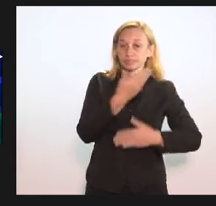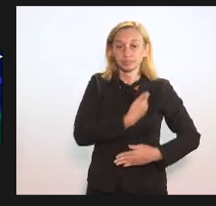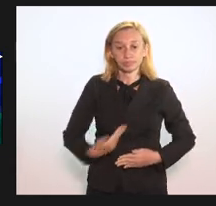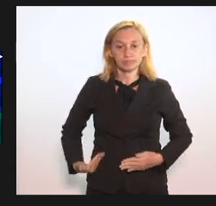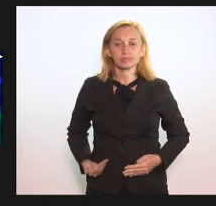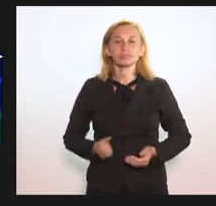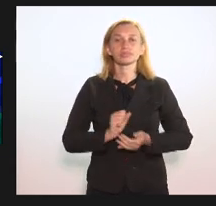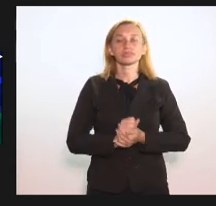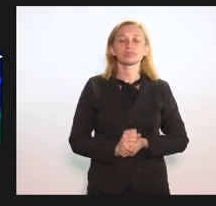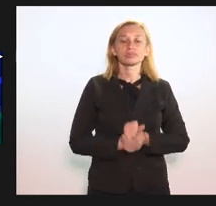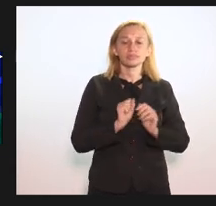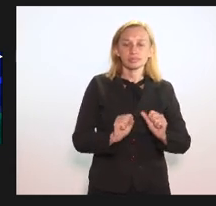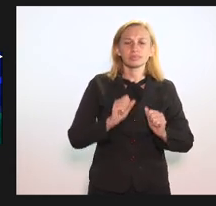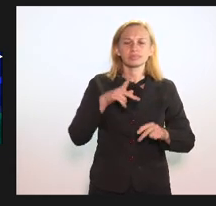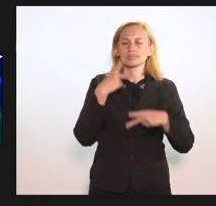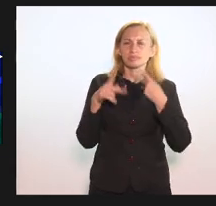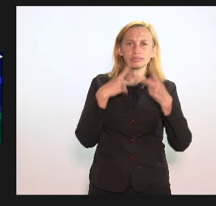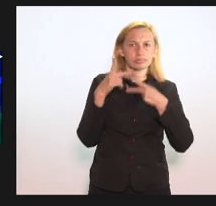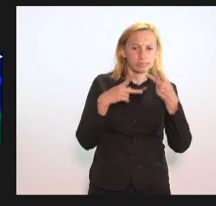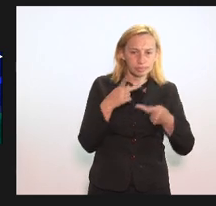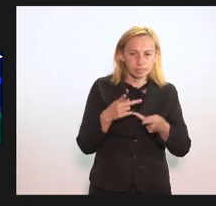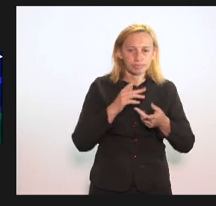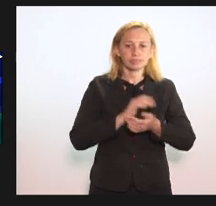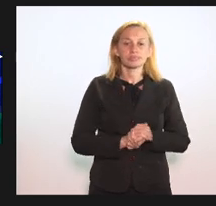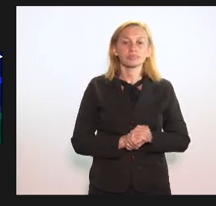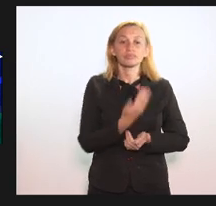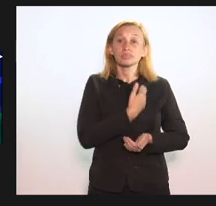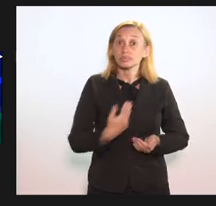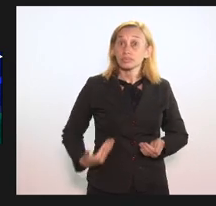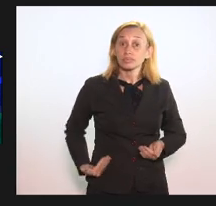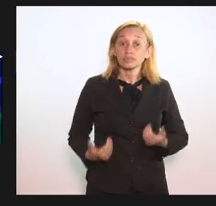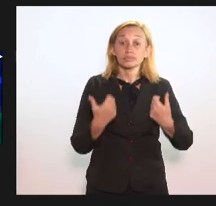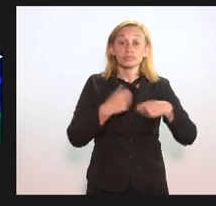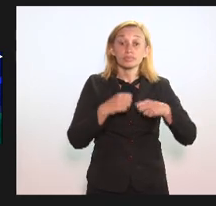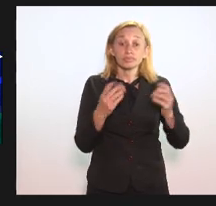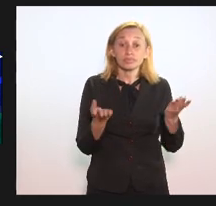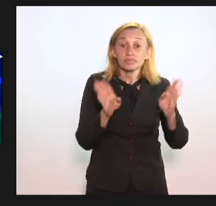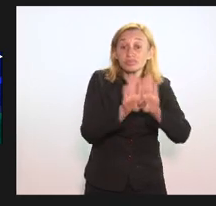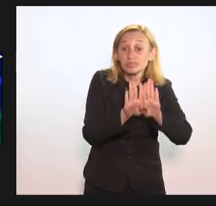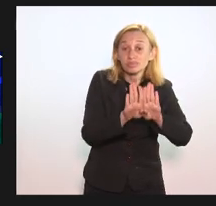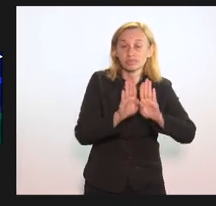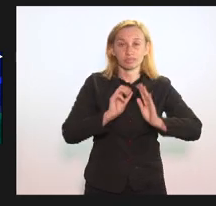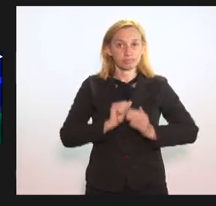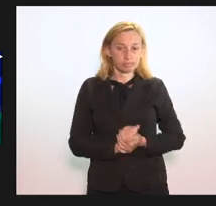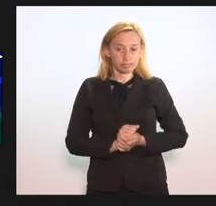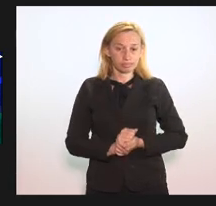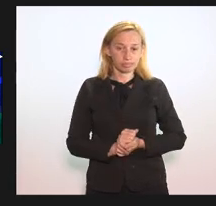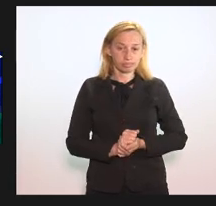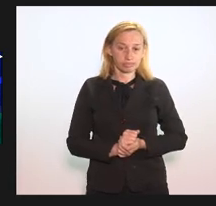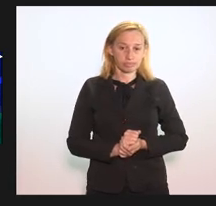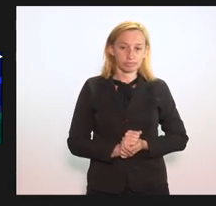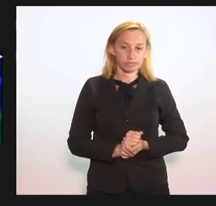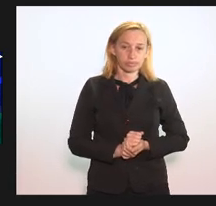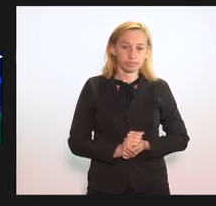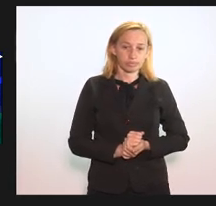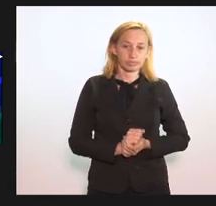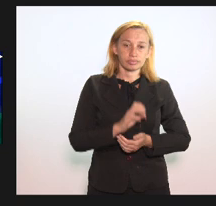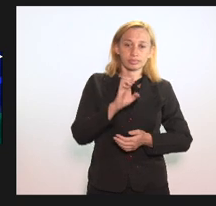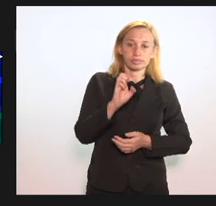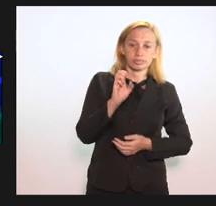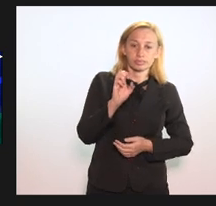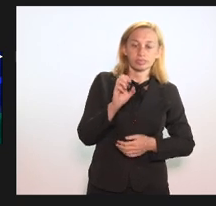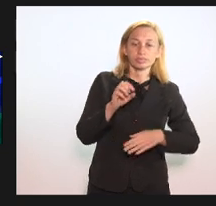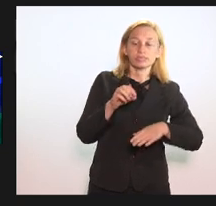e que já foi até falado aqui que o governo precisa fechar as estradas né Então as